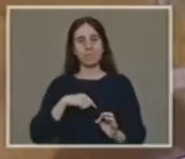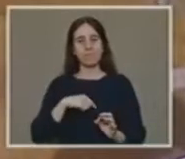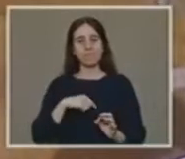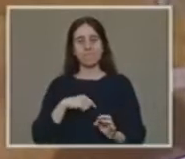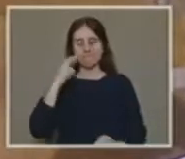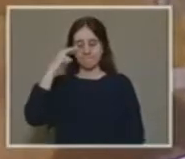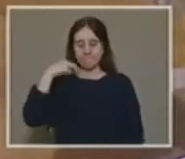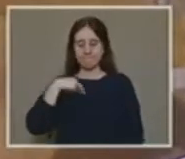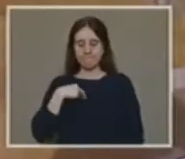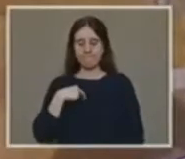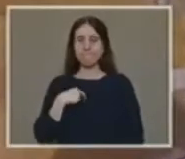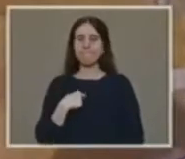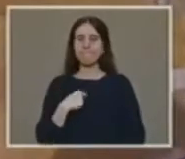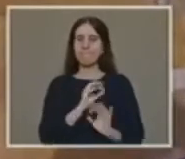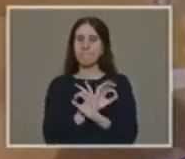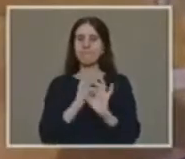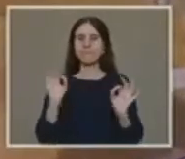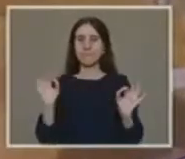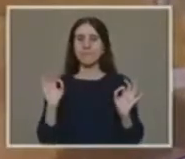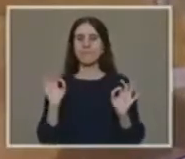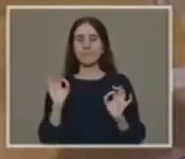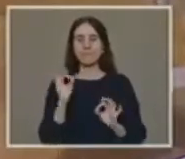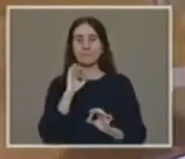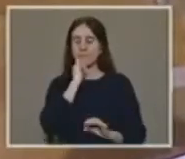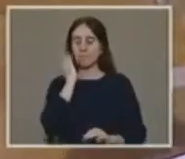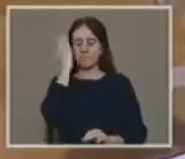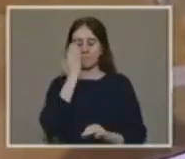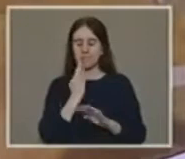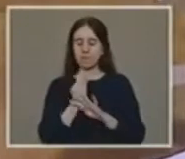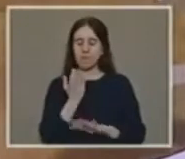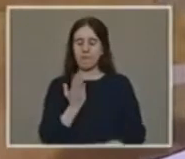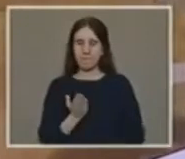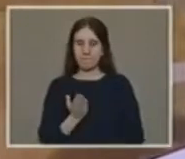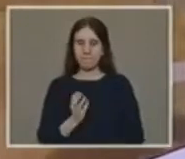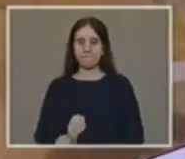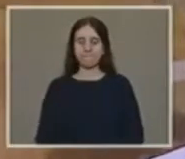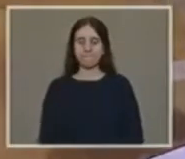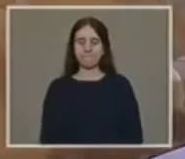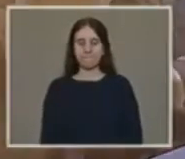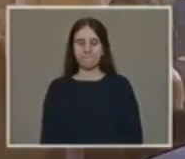exame de consciência para dignamente celebrar os sagrados mistérios.